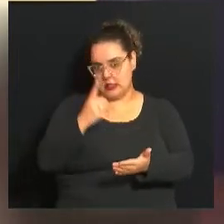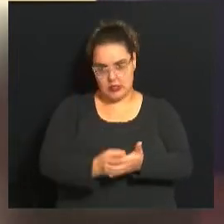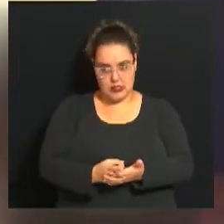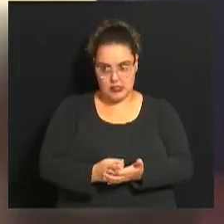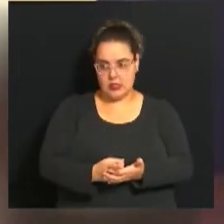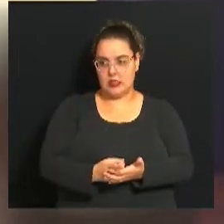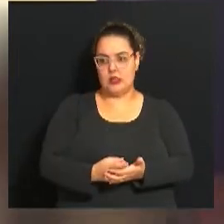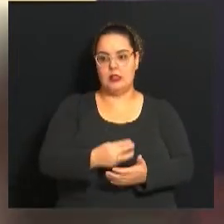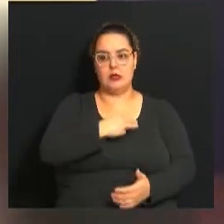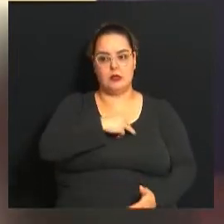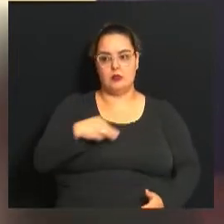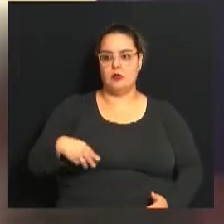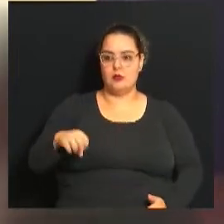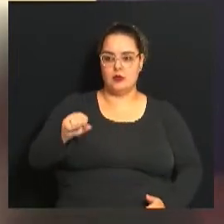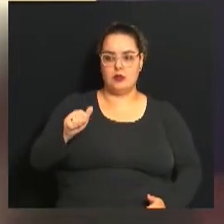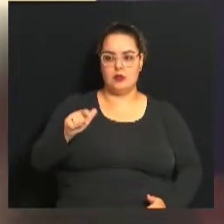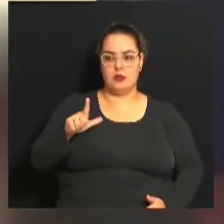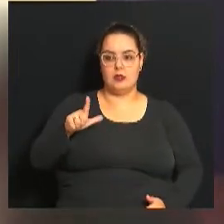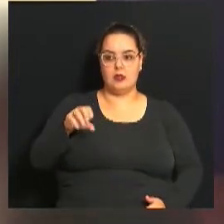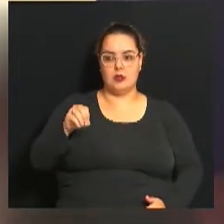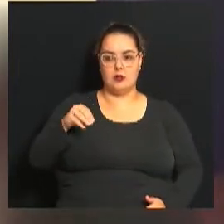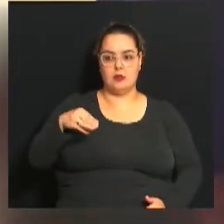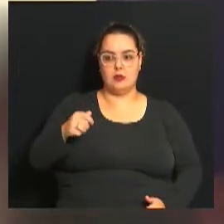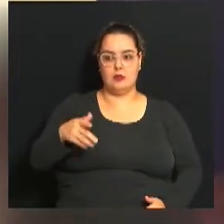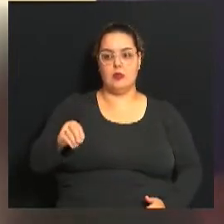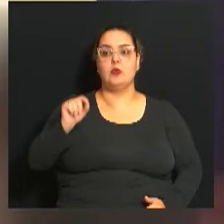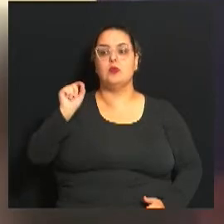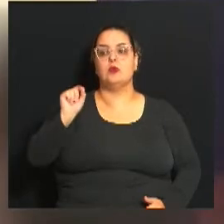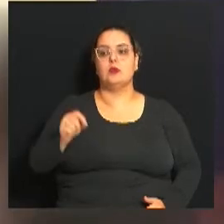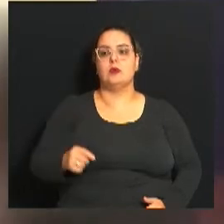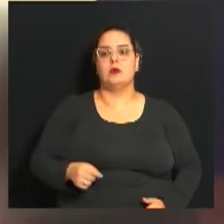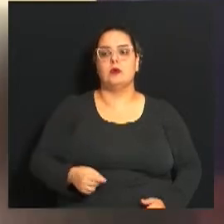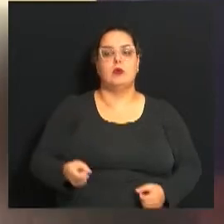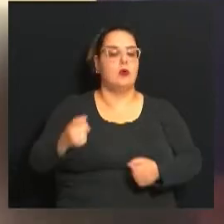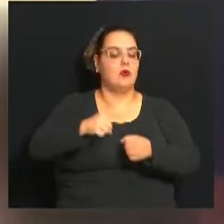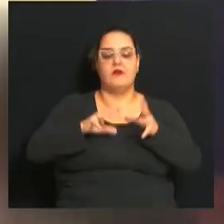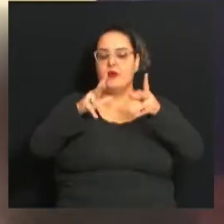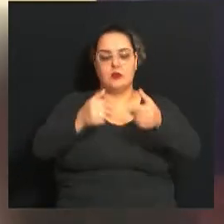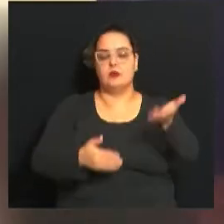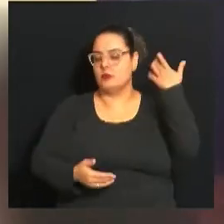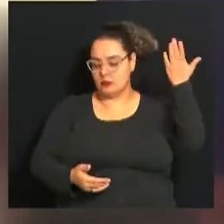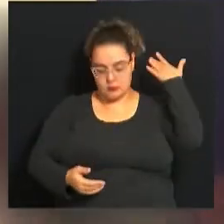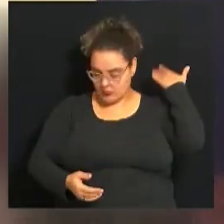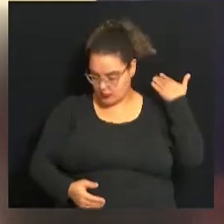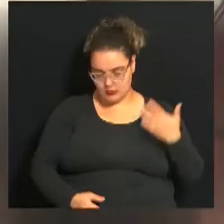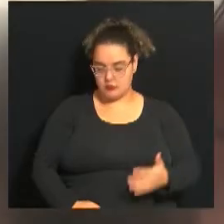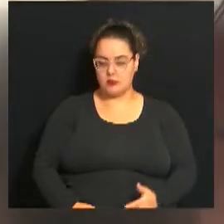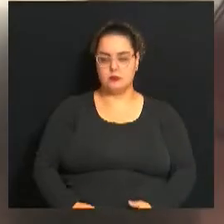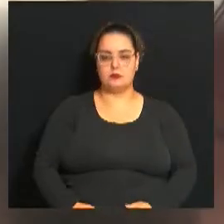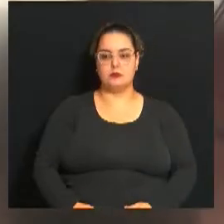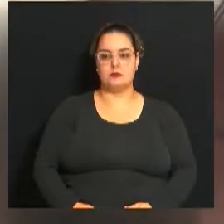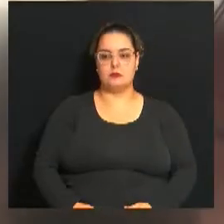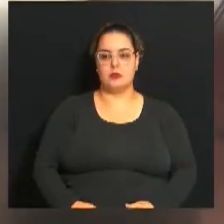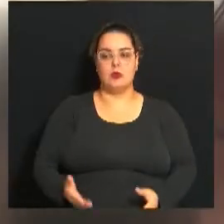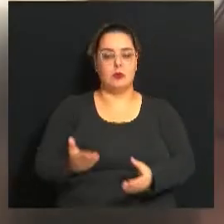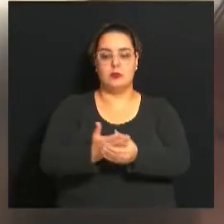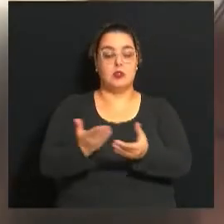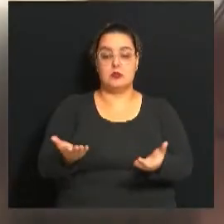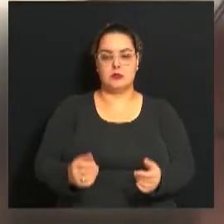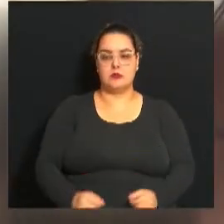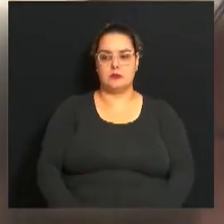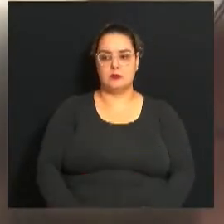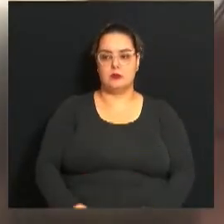Salomão no seguinte sentido. Volta tudo. processo. Advogada do